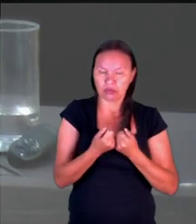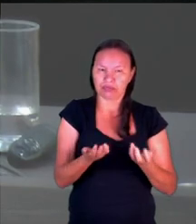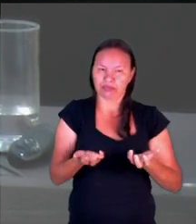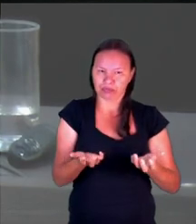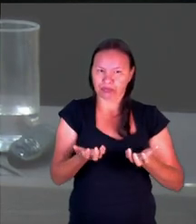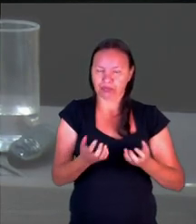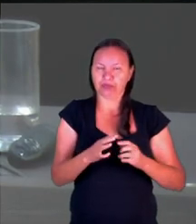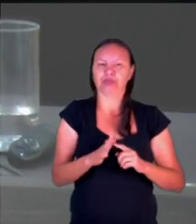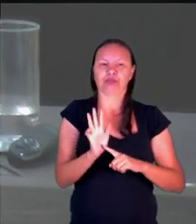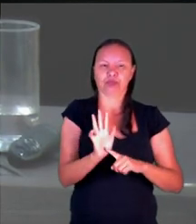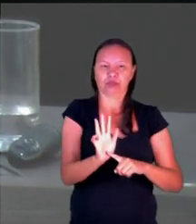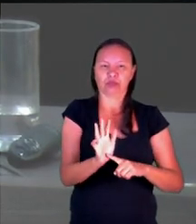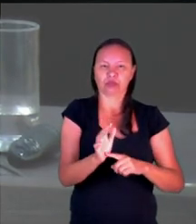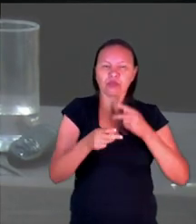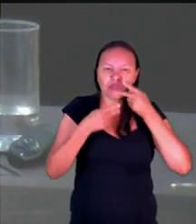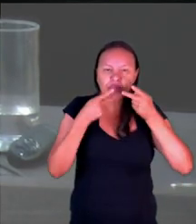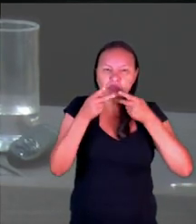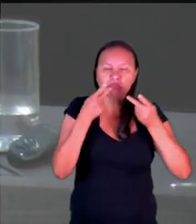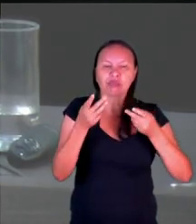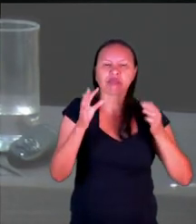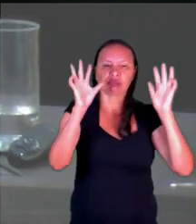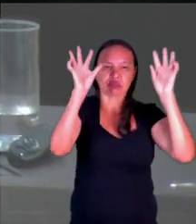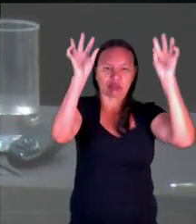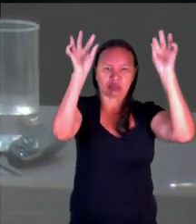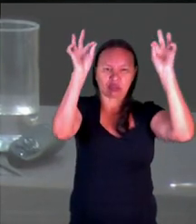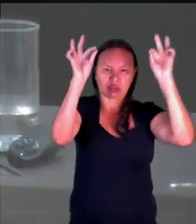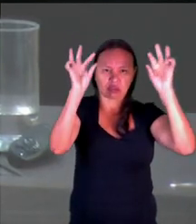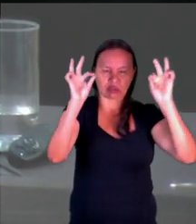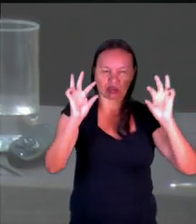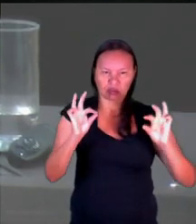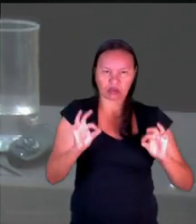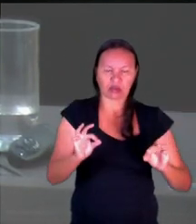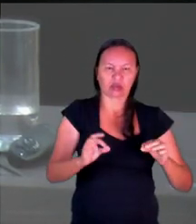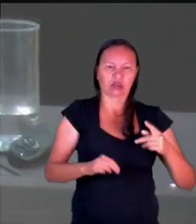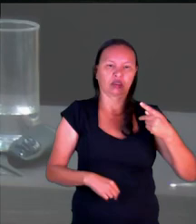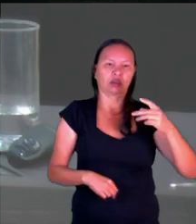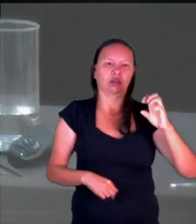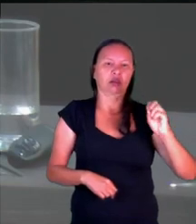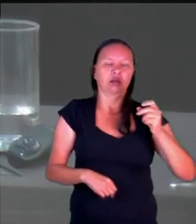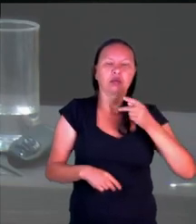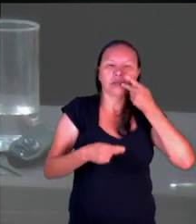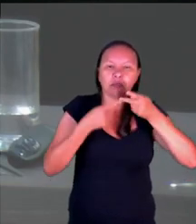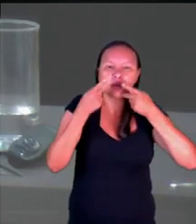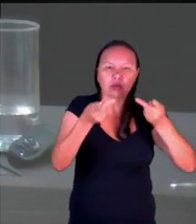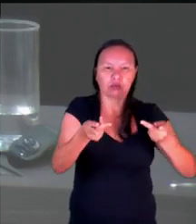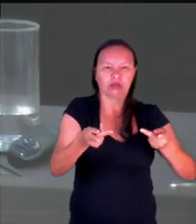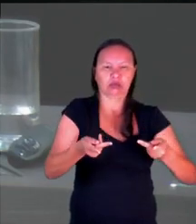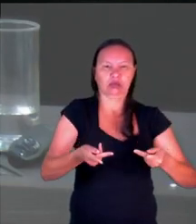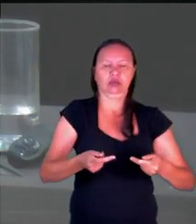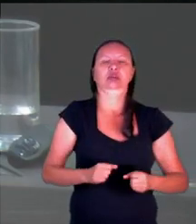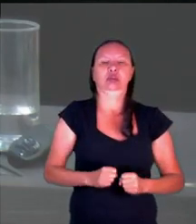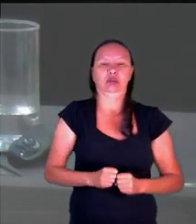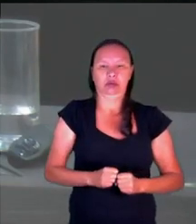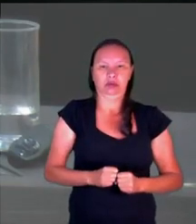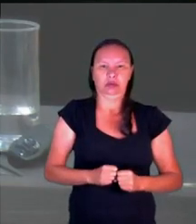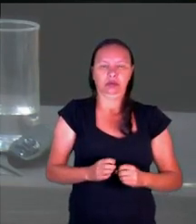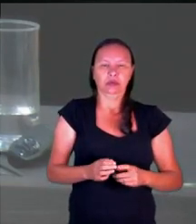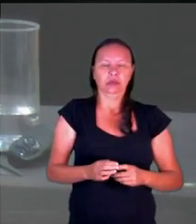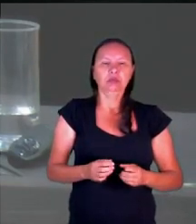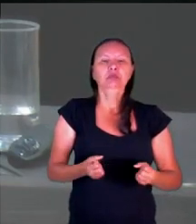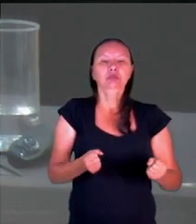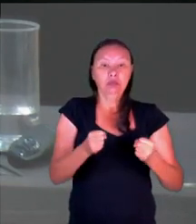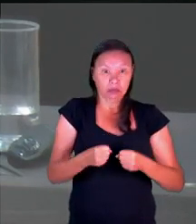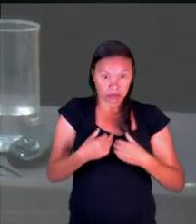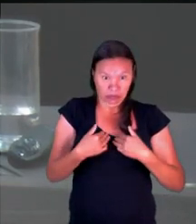eh dizer que eu fiquei muito feliz com a com a fala do Paulo Leiva sobre atuação articulada que inclusive foi a minha proposta